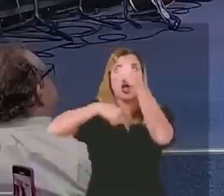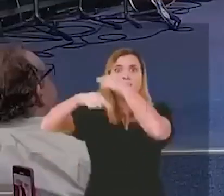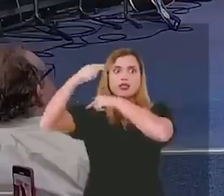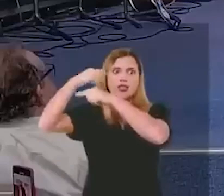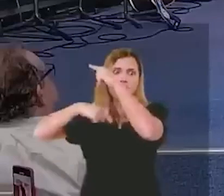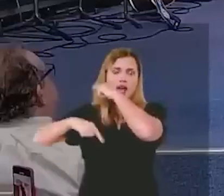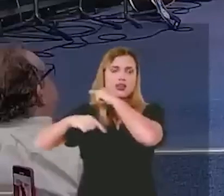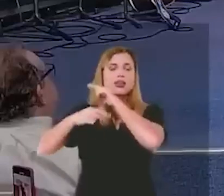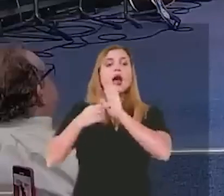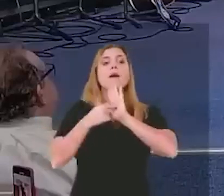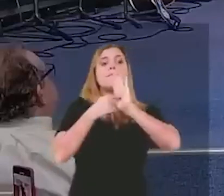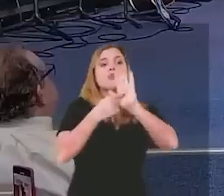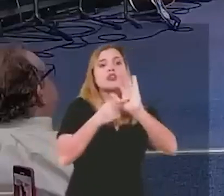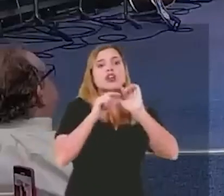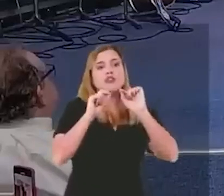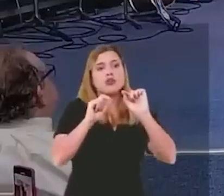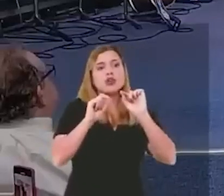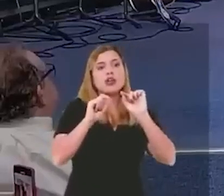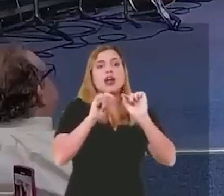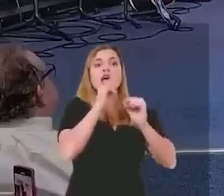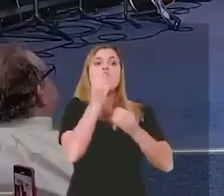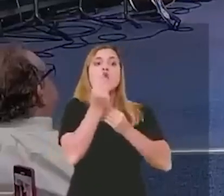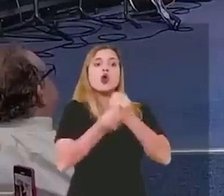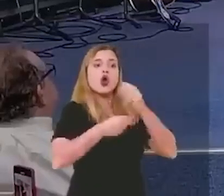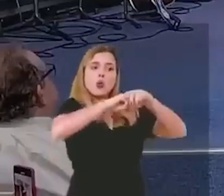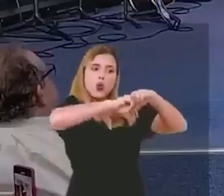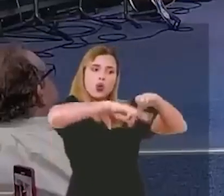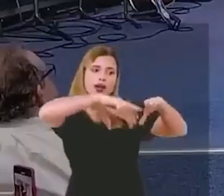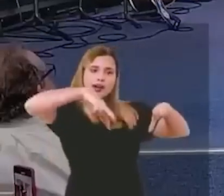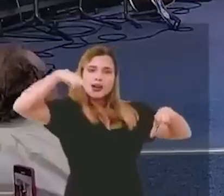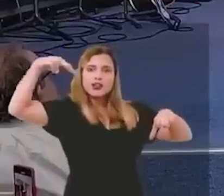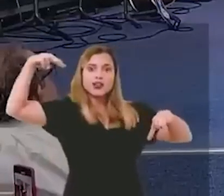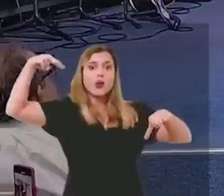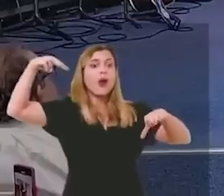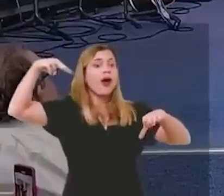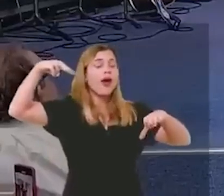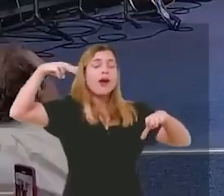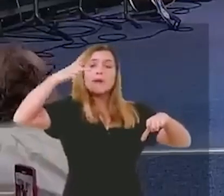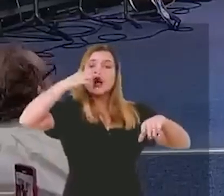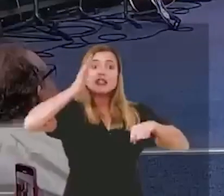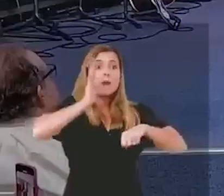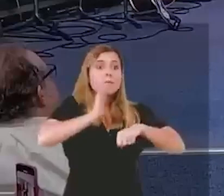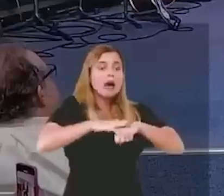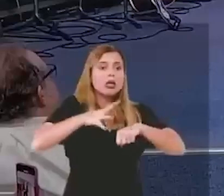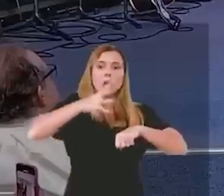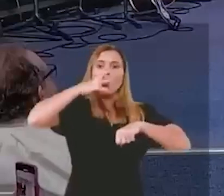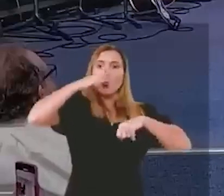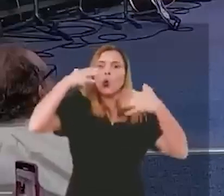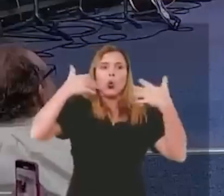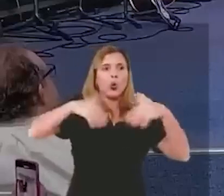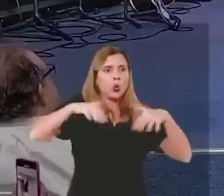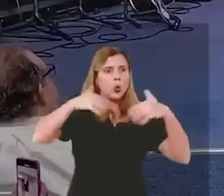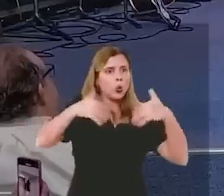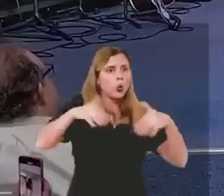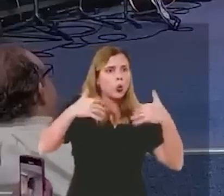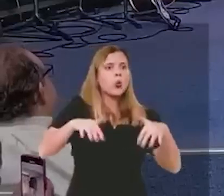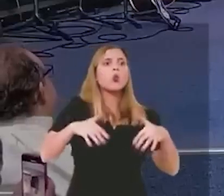Falando sobre a encarnação, que é o maior mistério do cristianismo. E de fato é. Se não, vejamos. E o